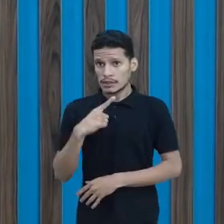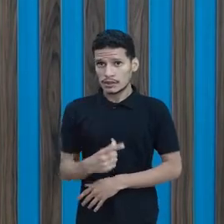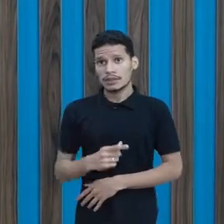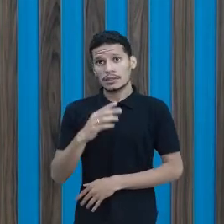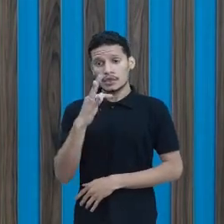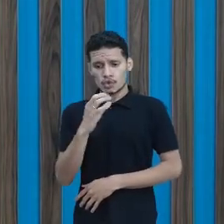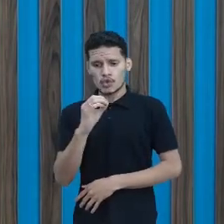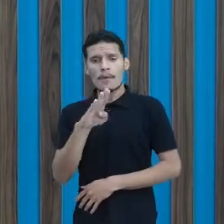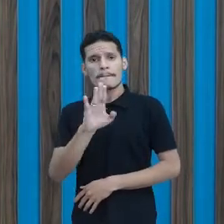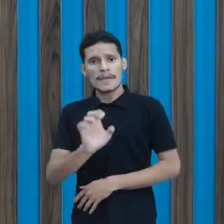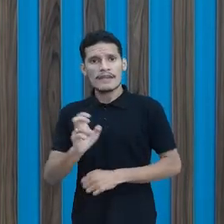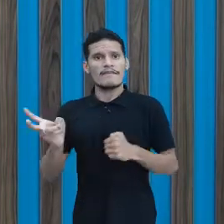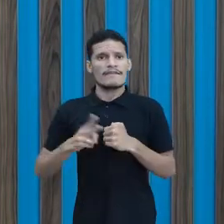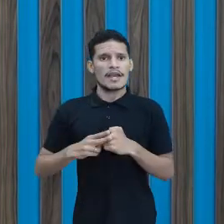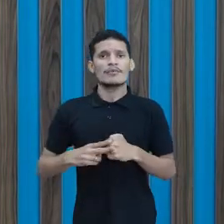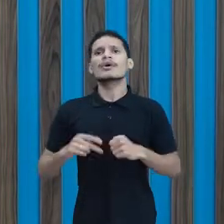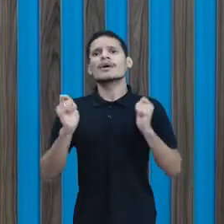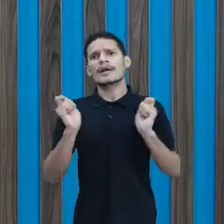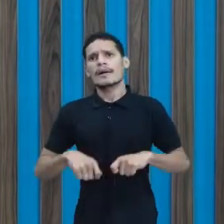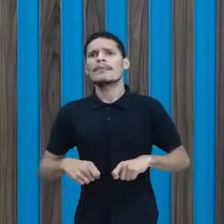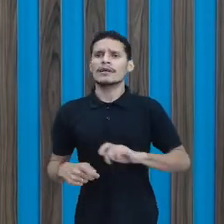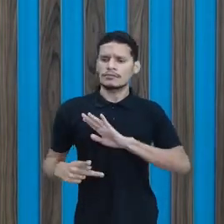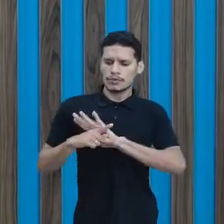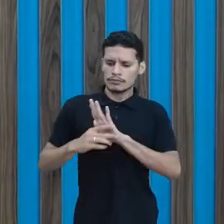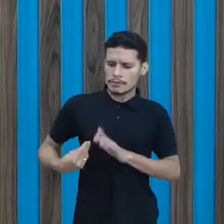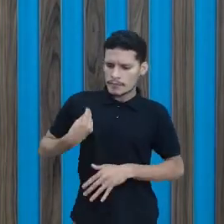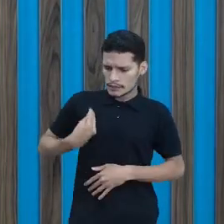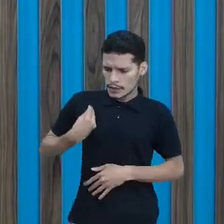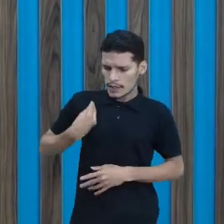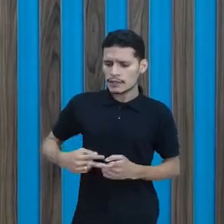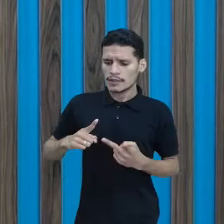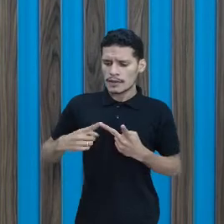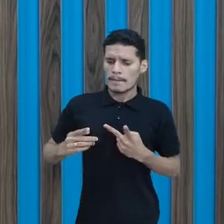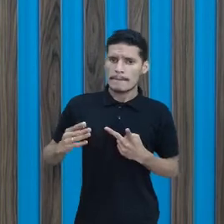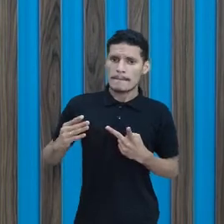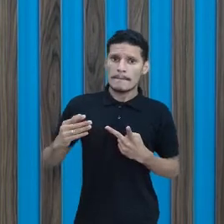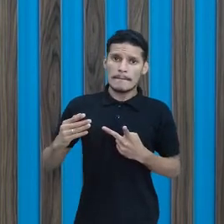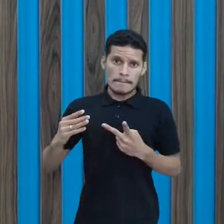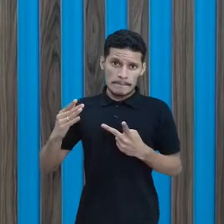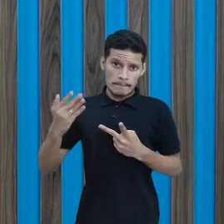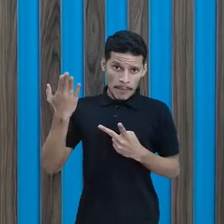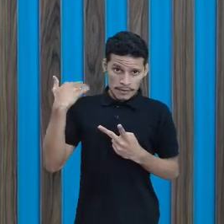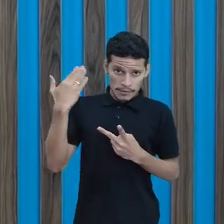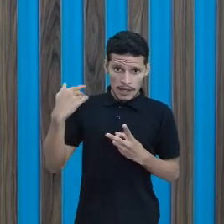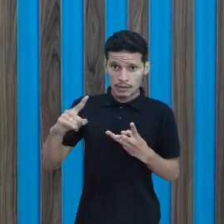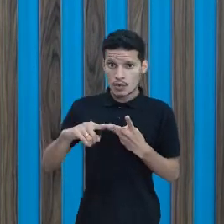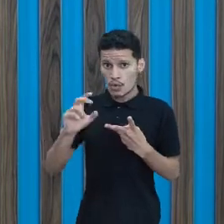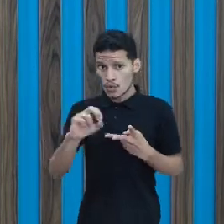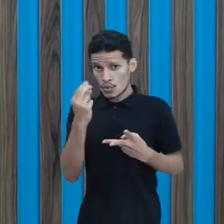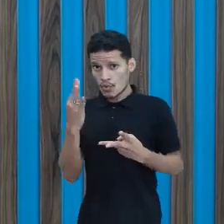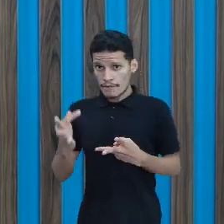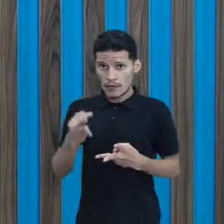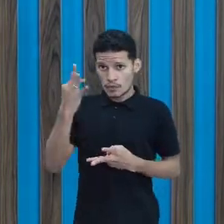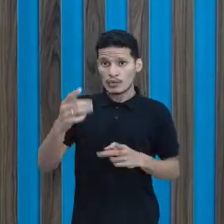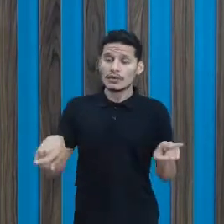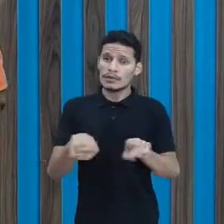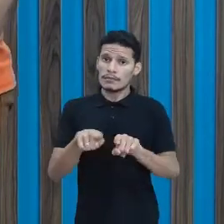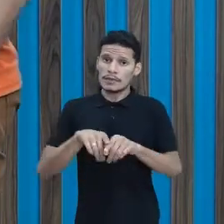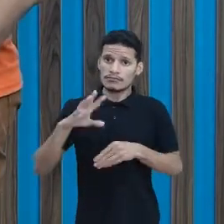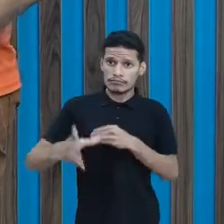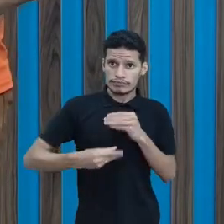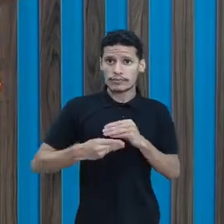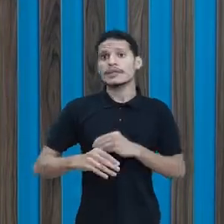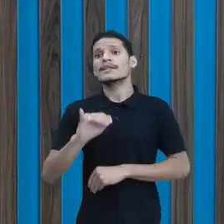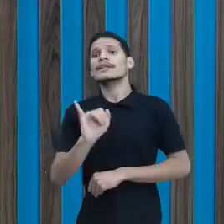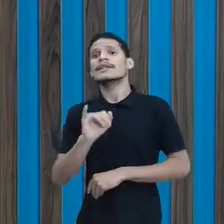como auxiliar, seja ele no presente, seja o verbo to be no passado, também como auxiliar, ou no futuro também como auxiliar. E o ing